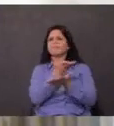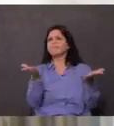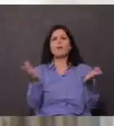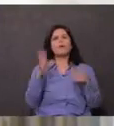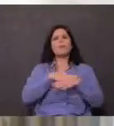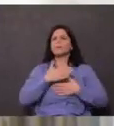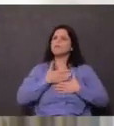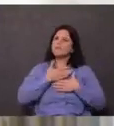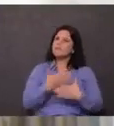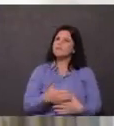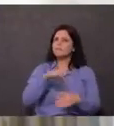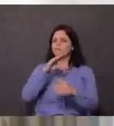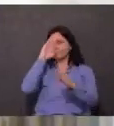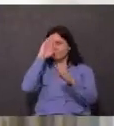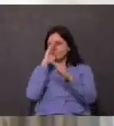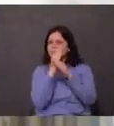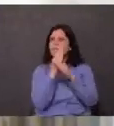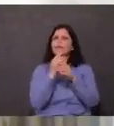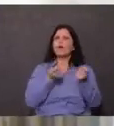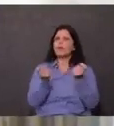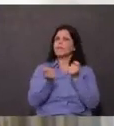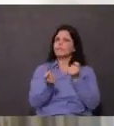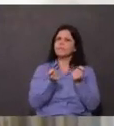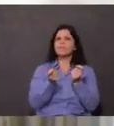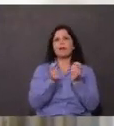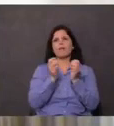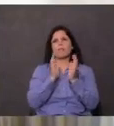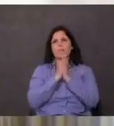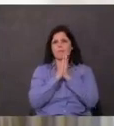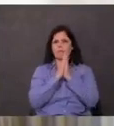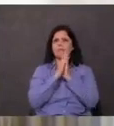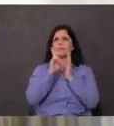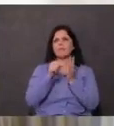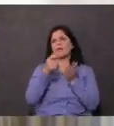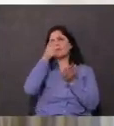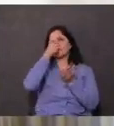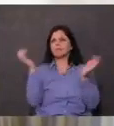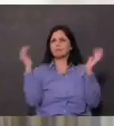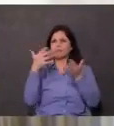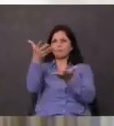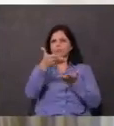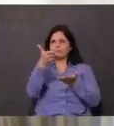sua dedicação na organização da liturgia e no acolhimento dos peregrinos.